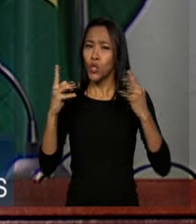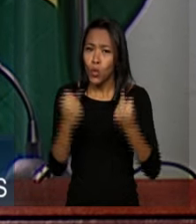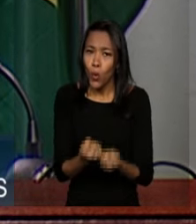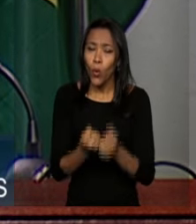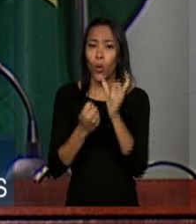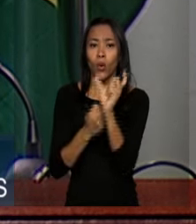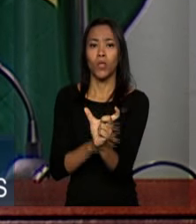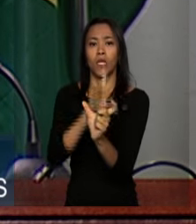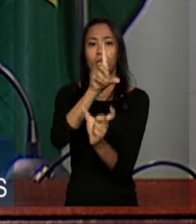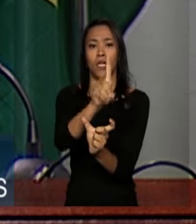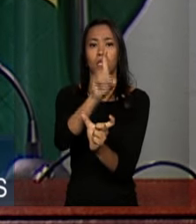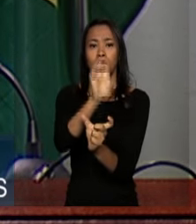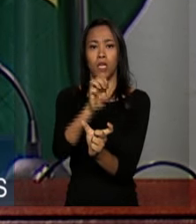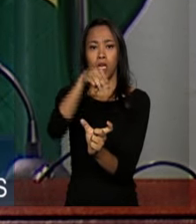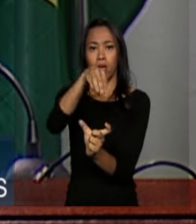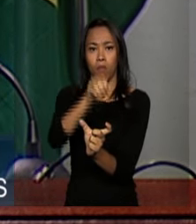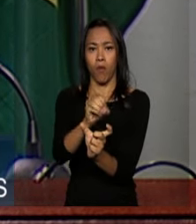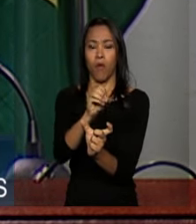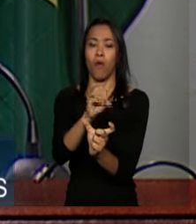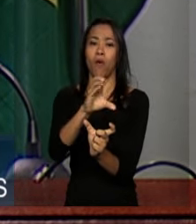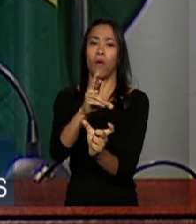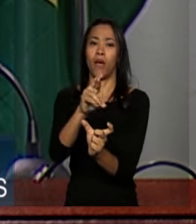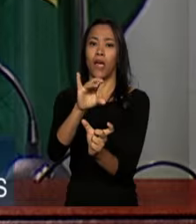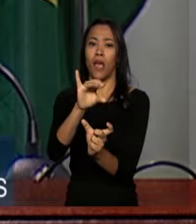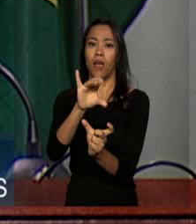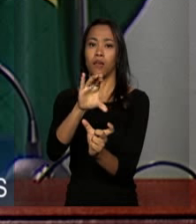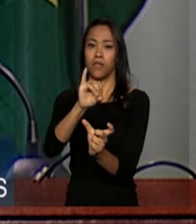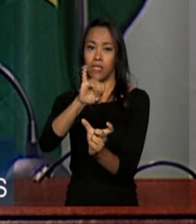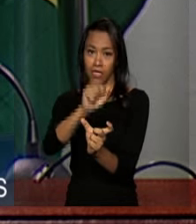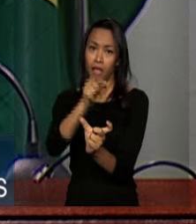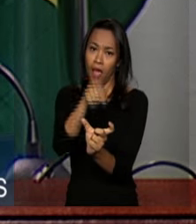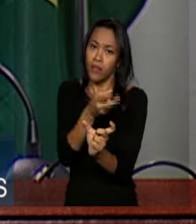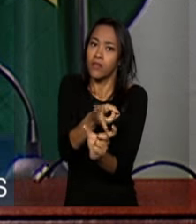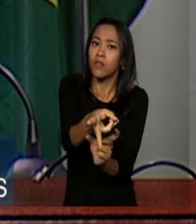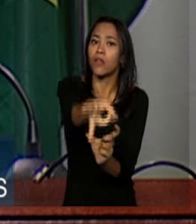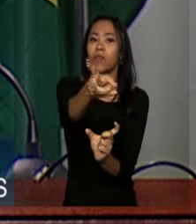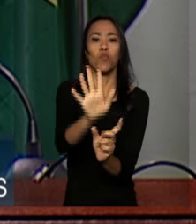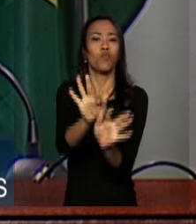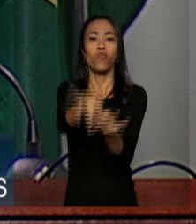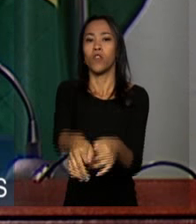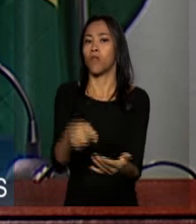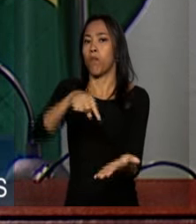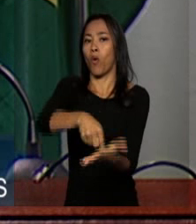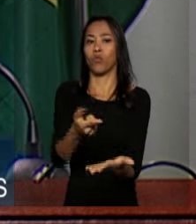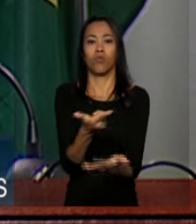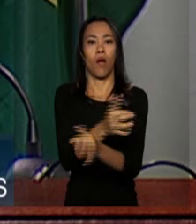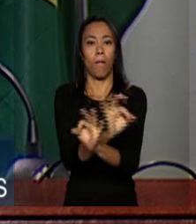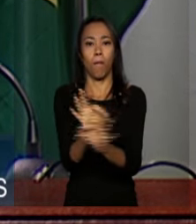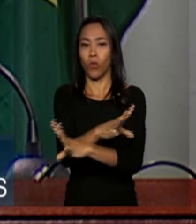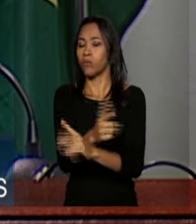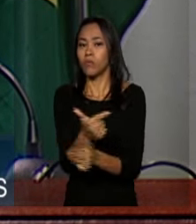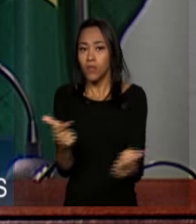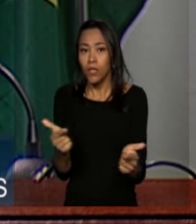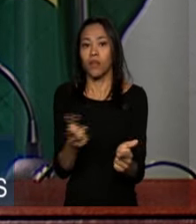um processo constante, permanente, infindo, que ganha novas dimensões